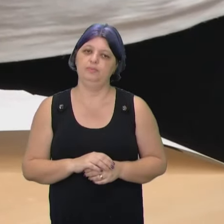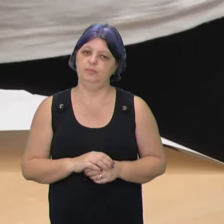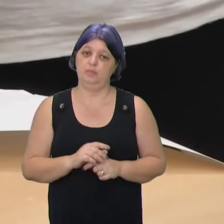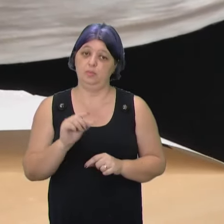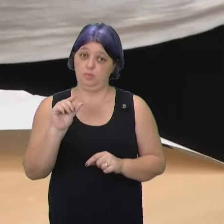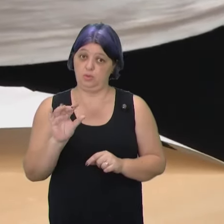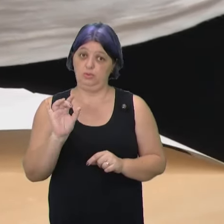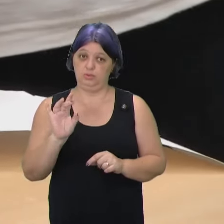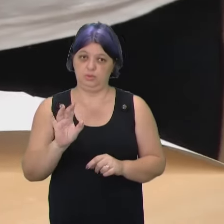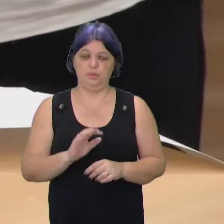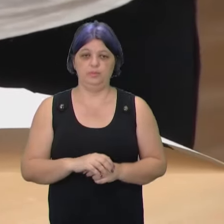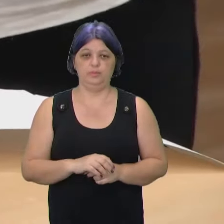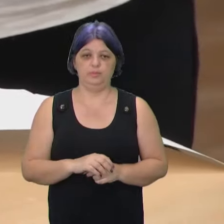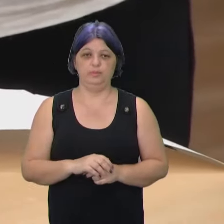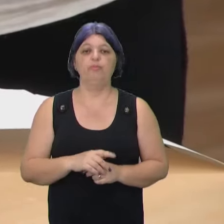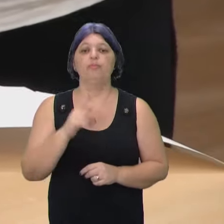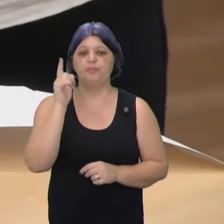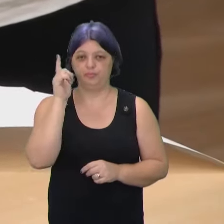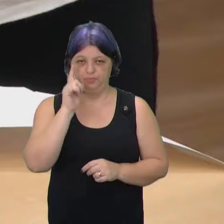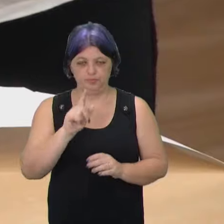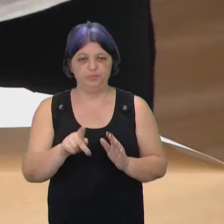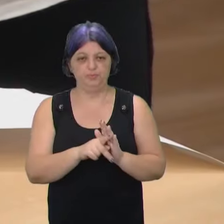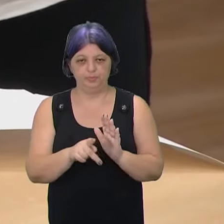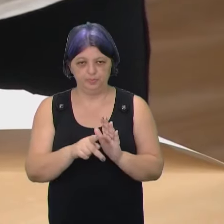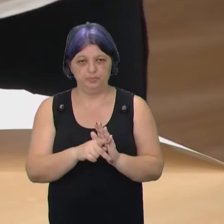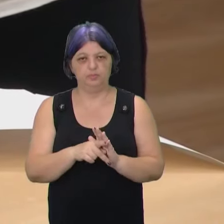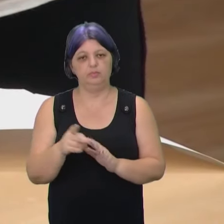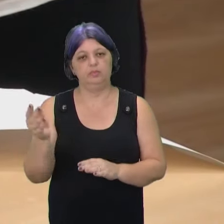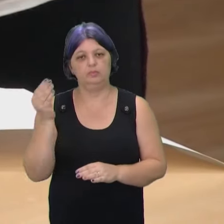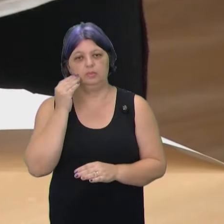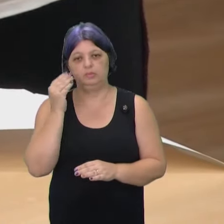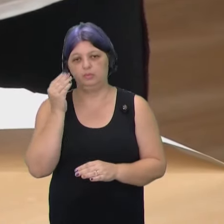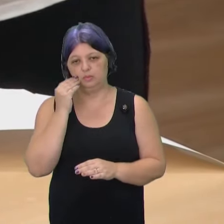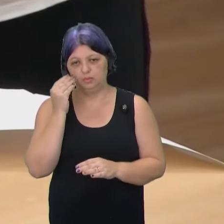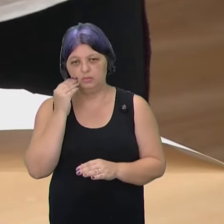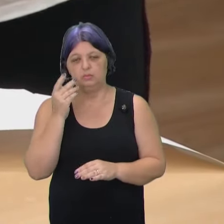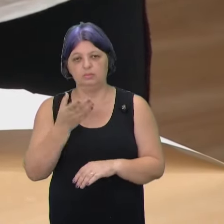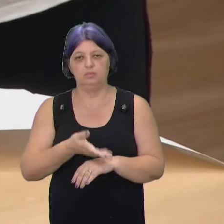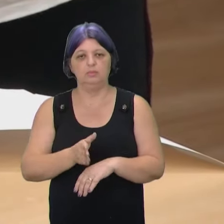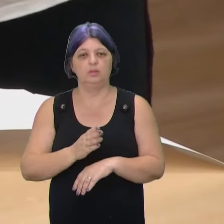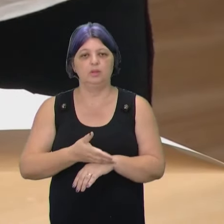né? Para ver se a gente consegue provocar aqui uma escrita de sismógrafo